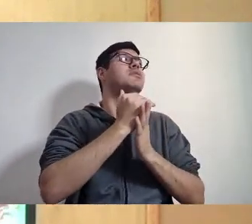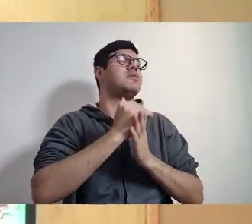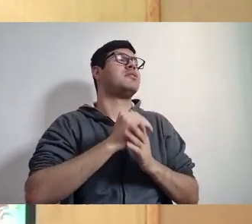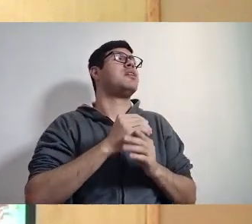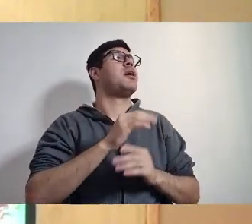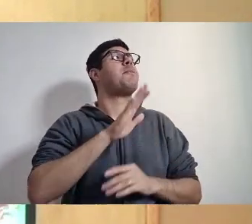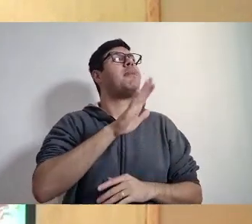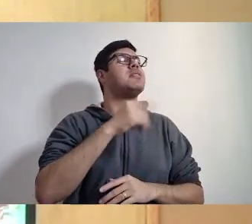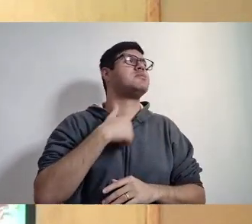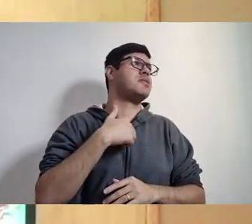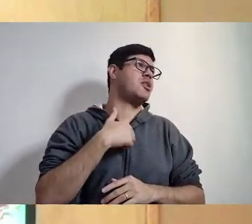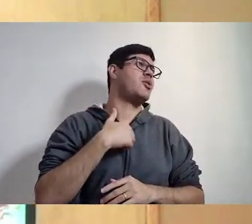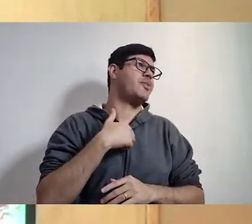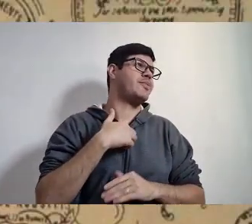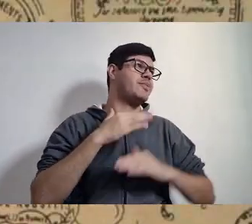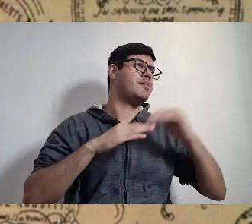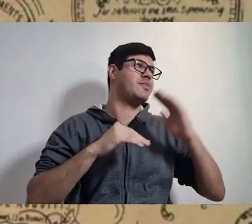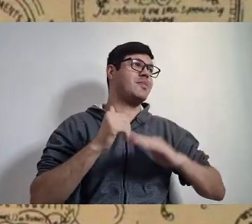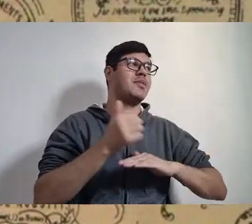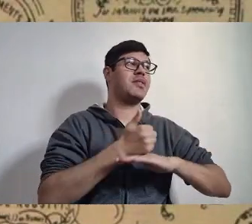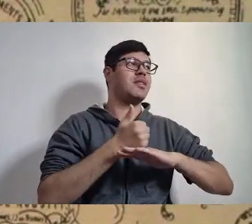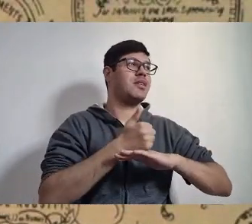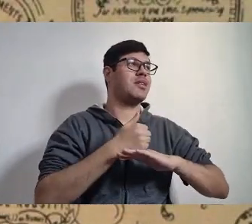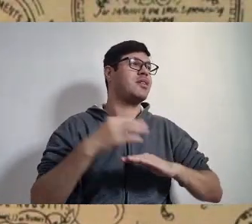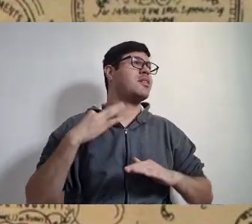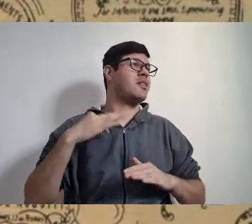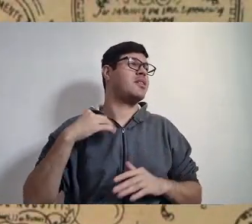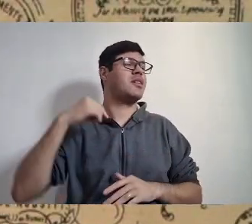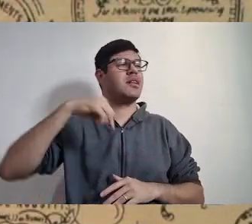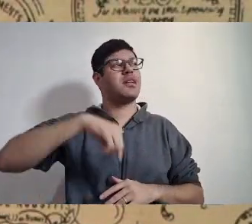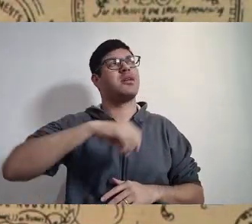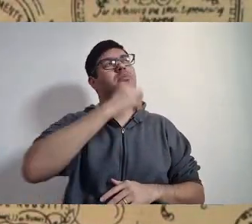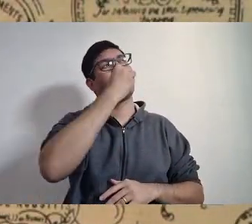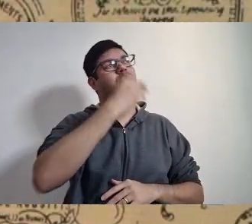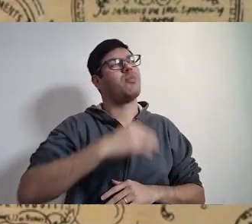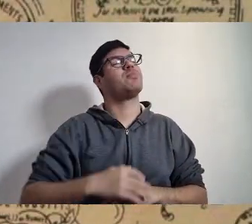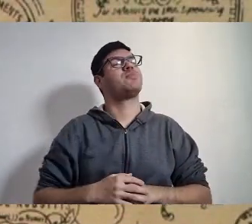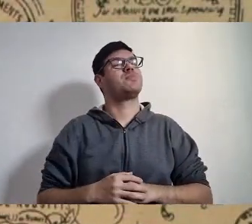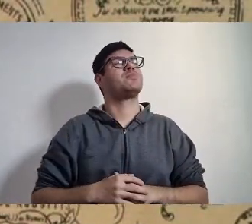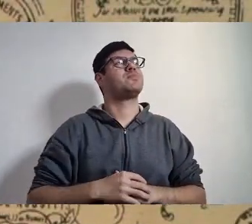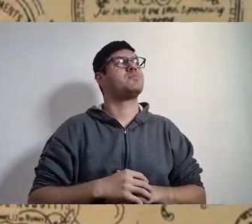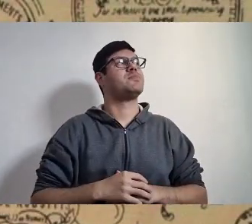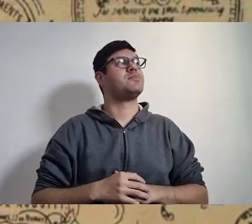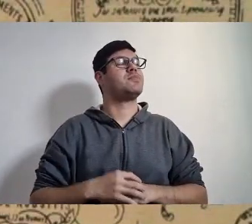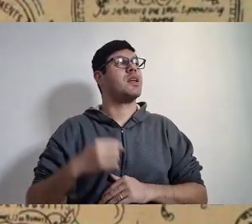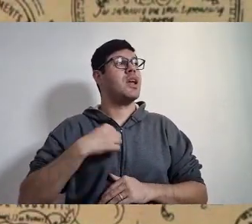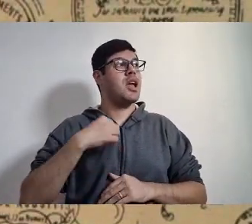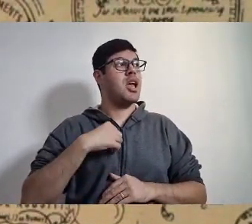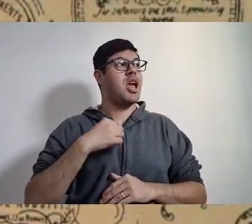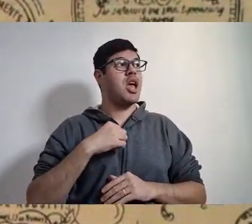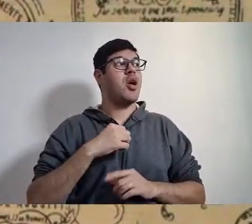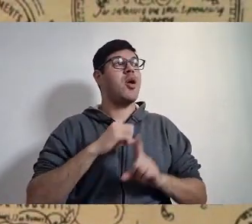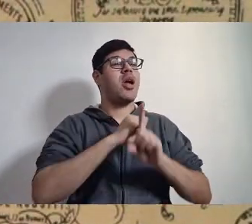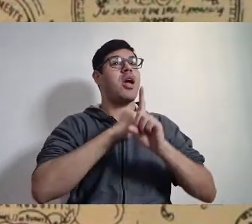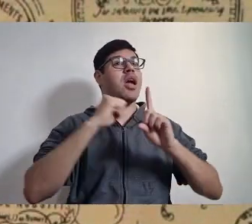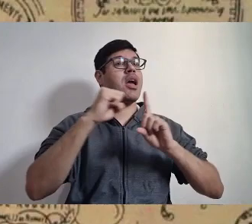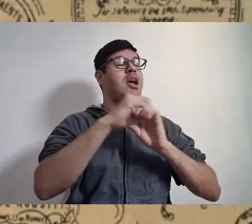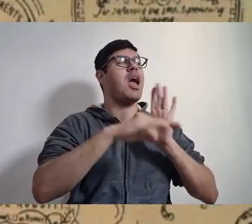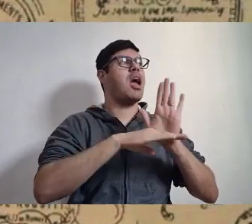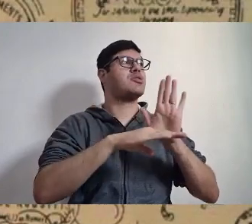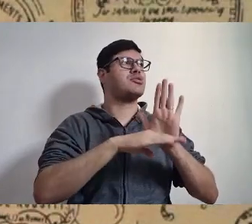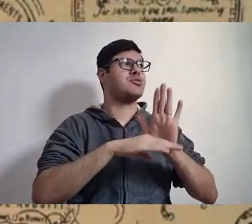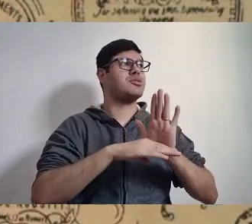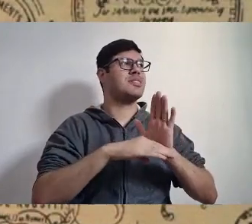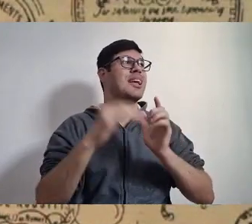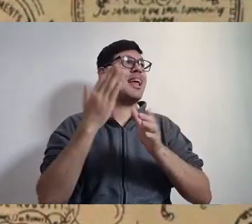minha profissão, por exemplo, está muito bem remunerada em Araras. A sua profissão exata é Assistente social. assistente social. Em Leme eu ganhei